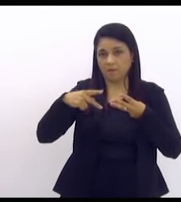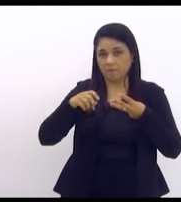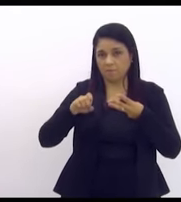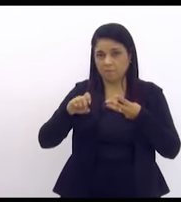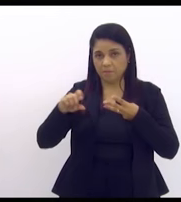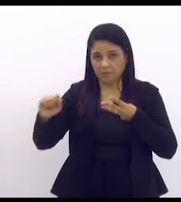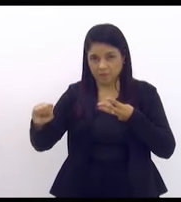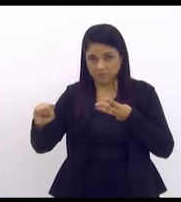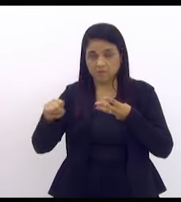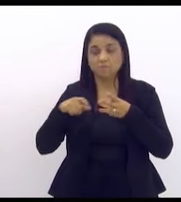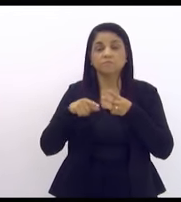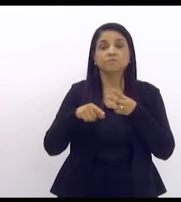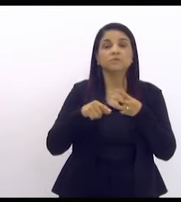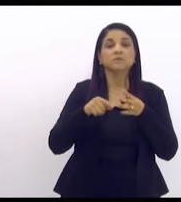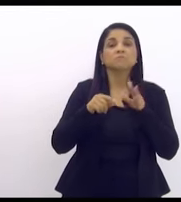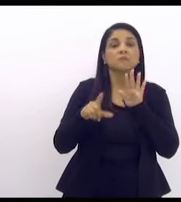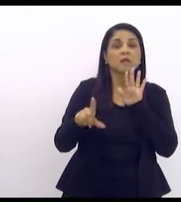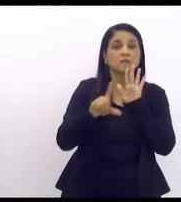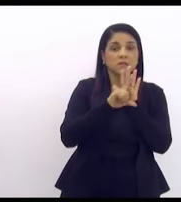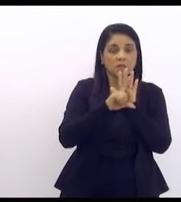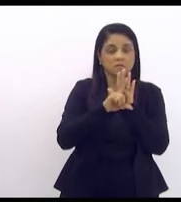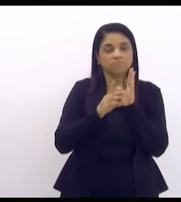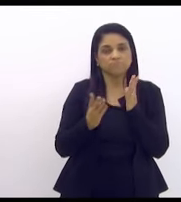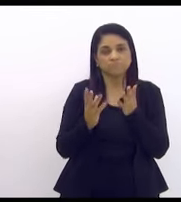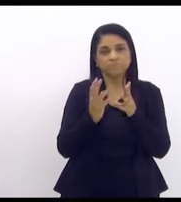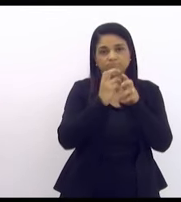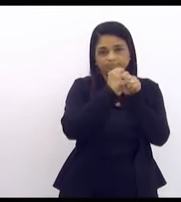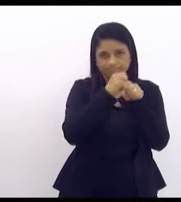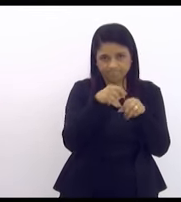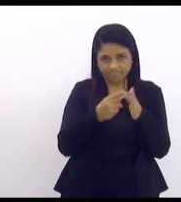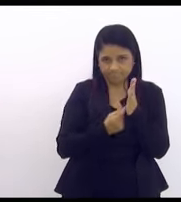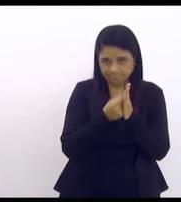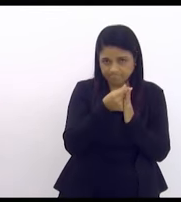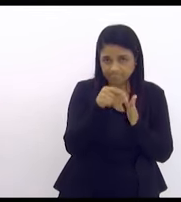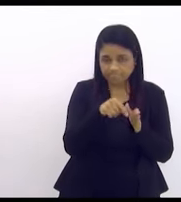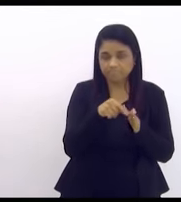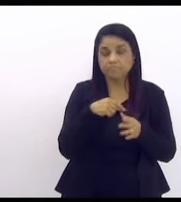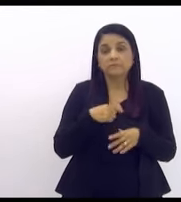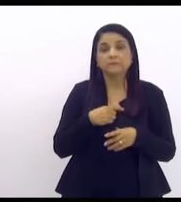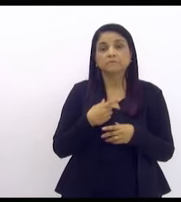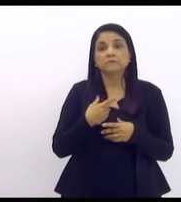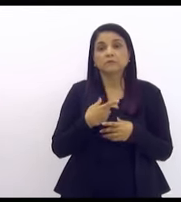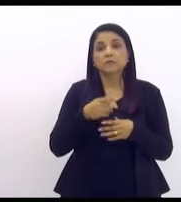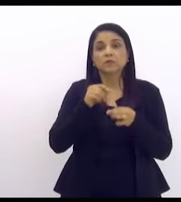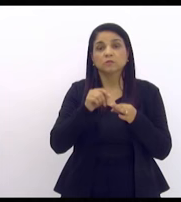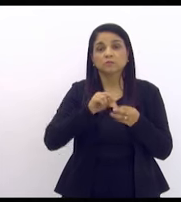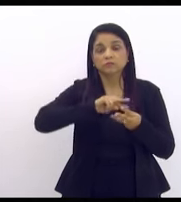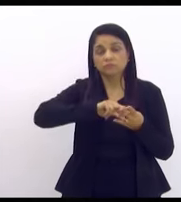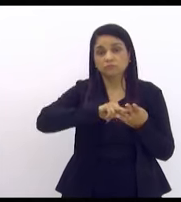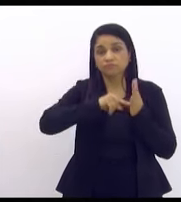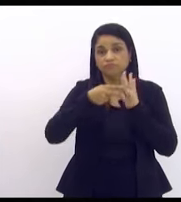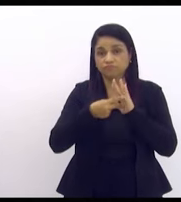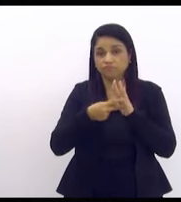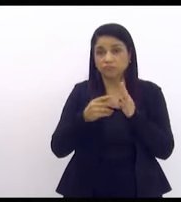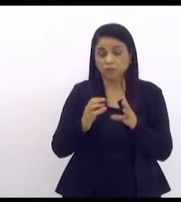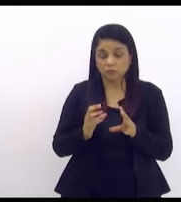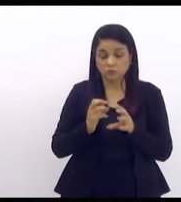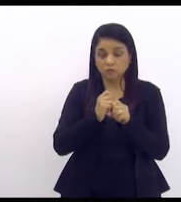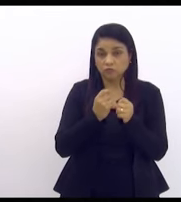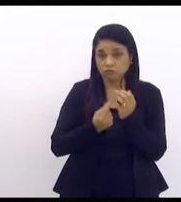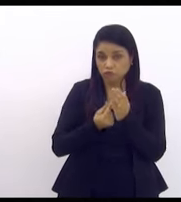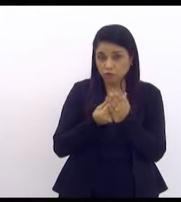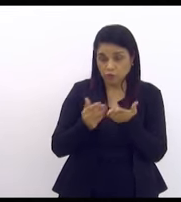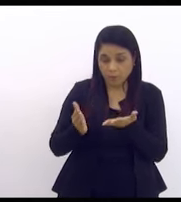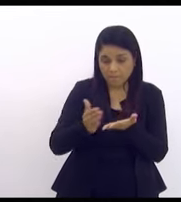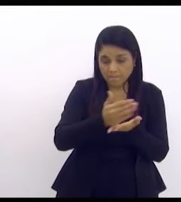orçamentária, o que é o PPA, o que é o PEDES. Então, vamos lá. Na prática, é a definição de onde o seu dinheiro, o dinheiro do